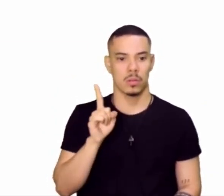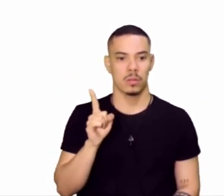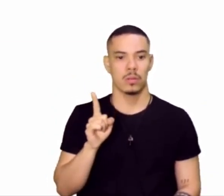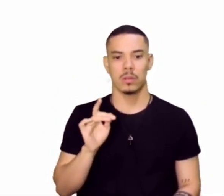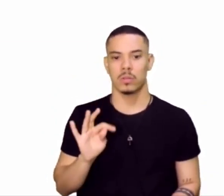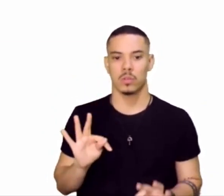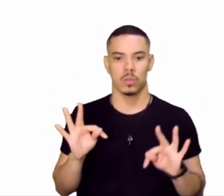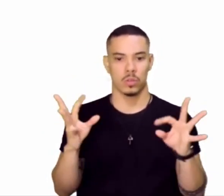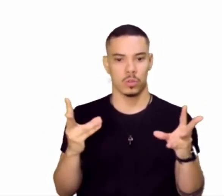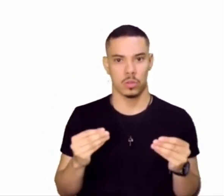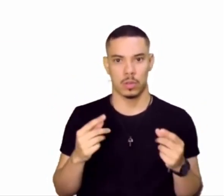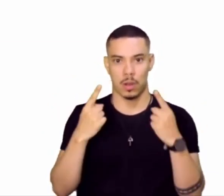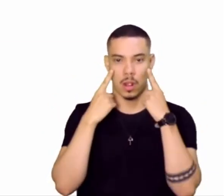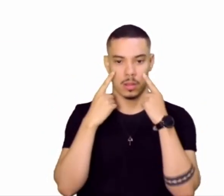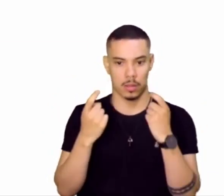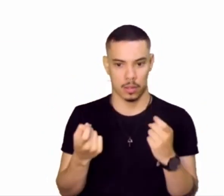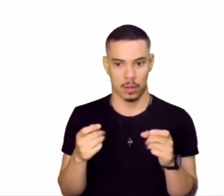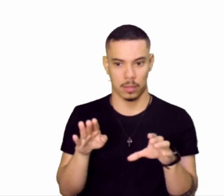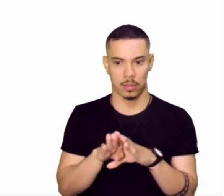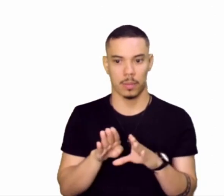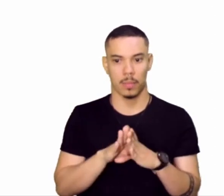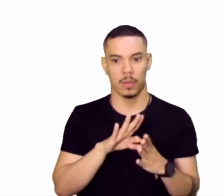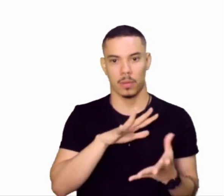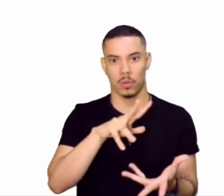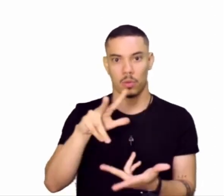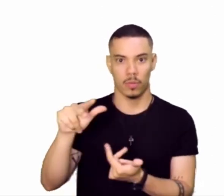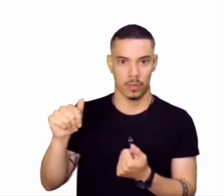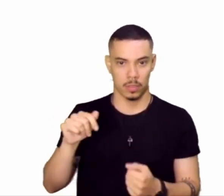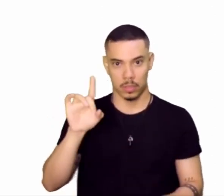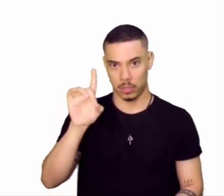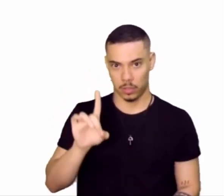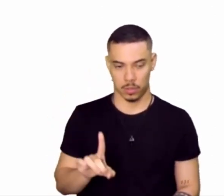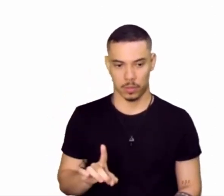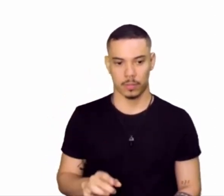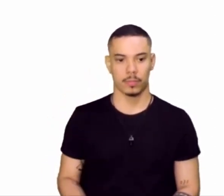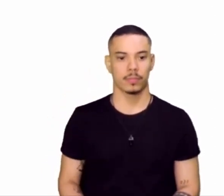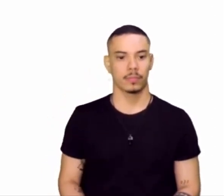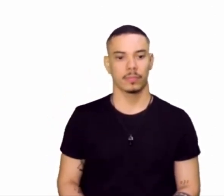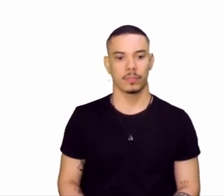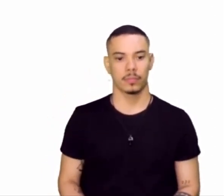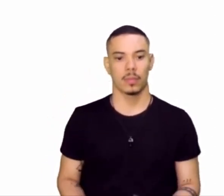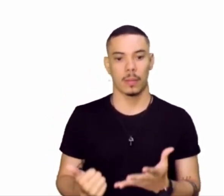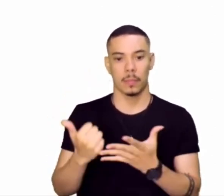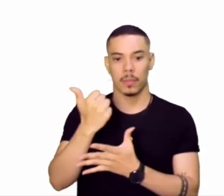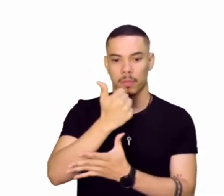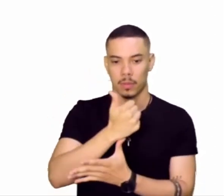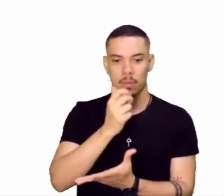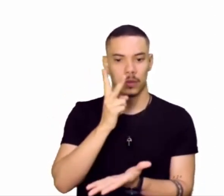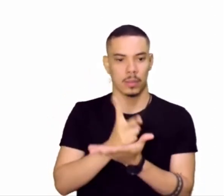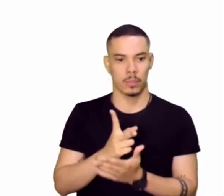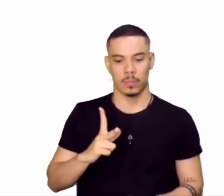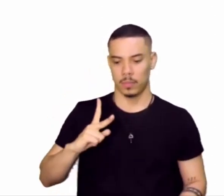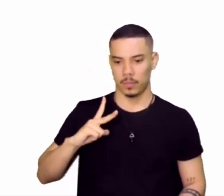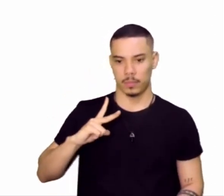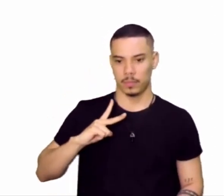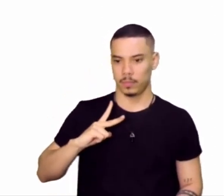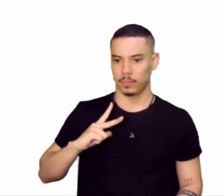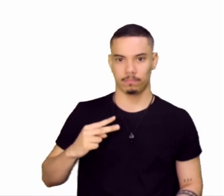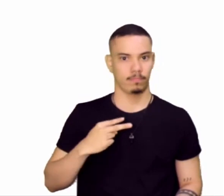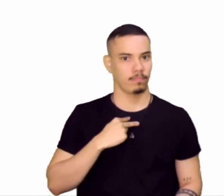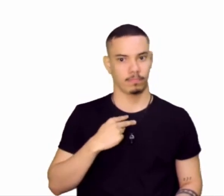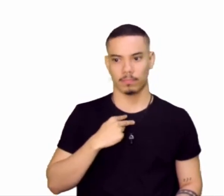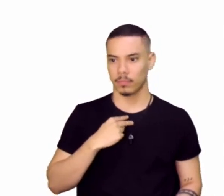generalizar, né, no interesse comum, nem universalizar-se no direito. Por exemplo, um privilégio é sempre particular e não